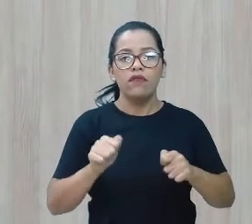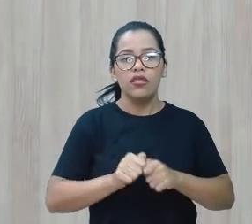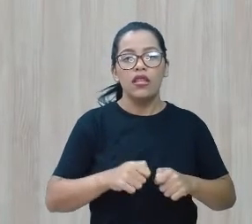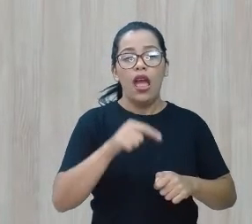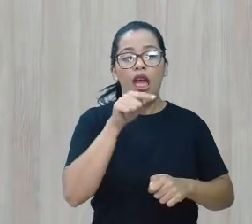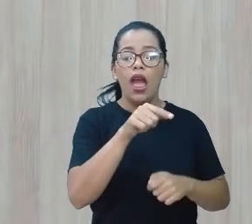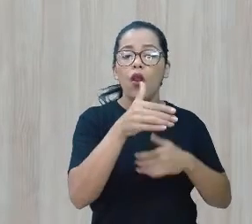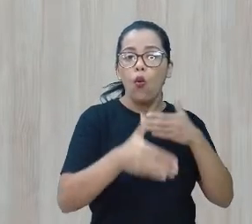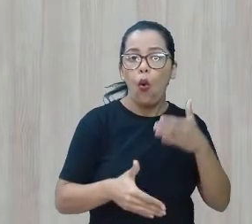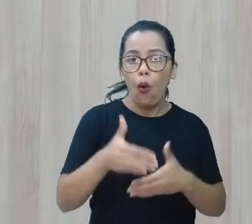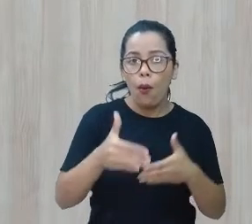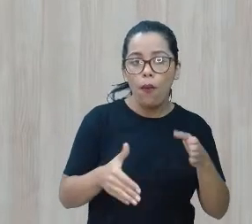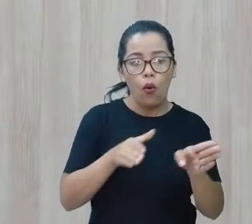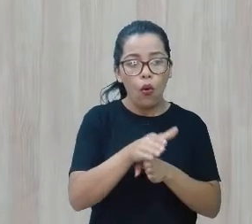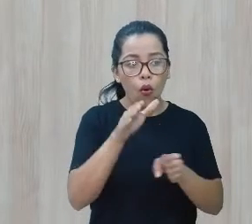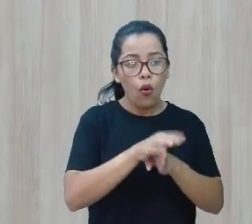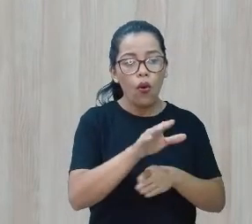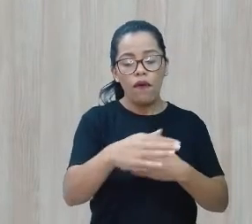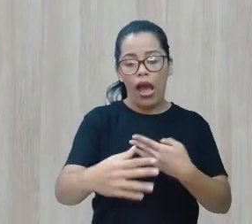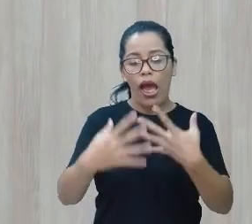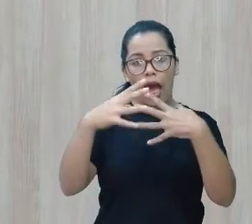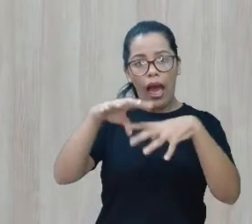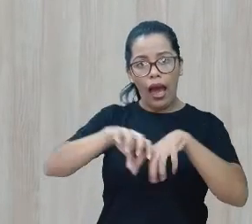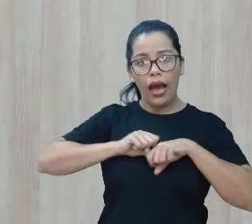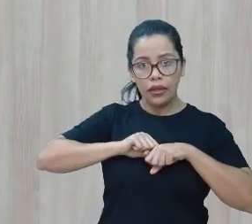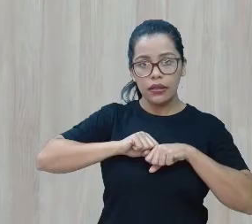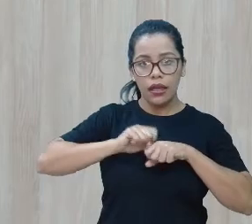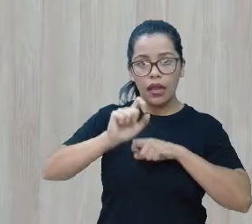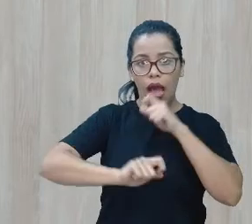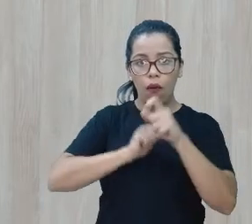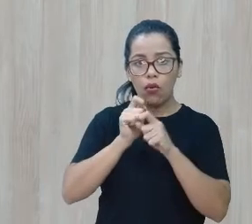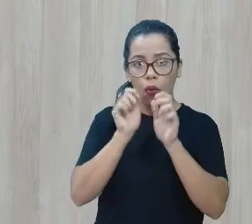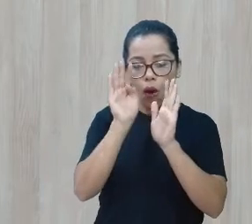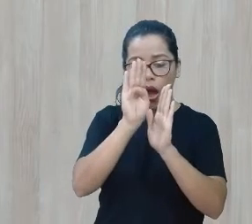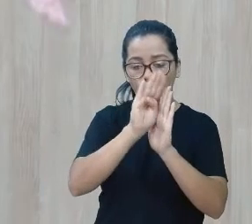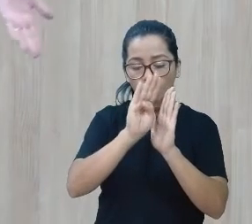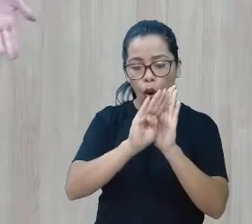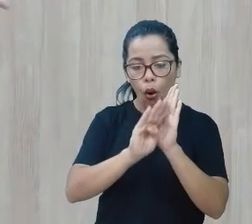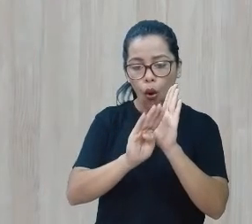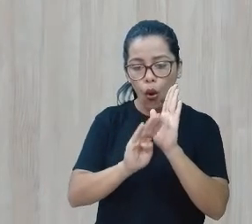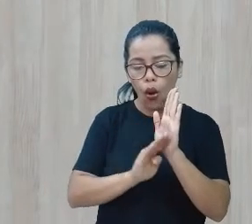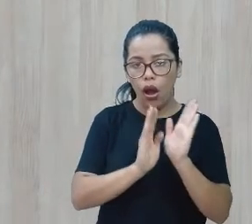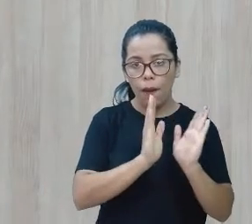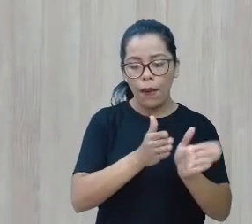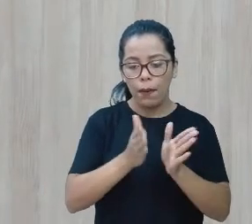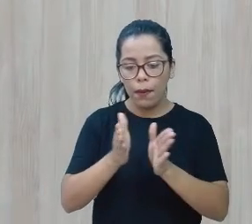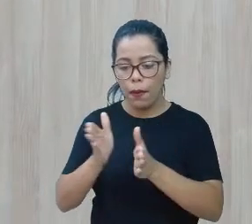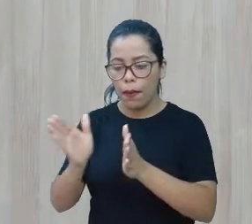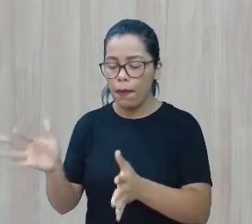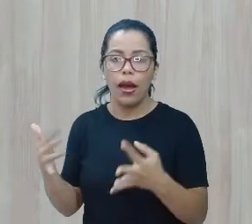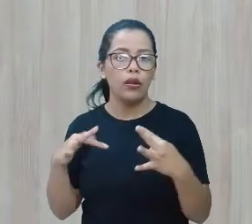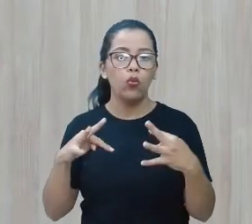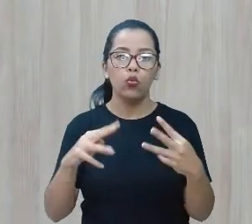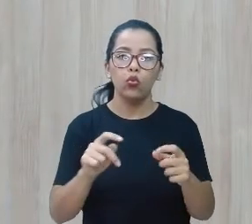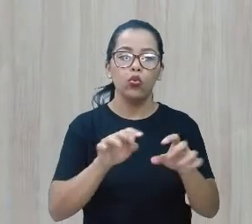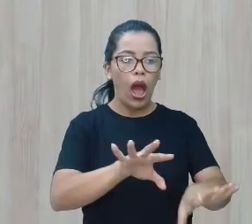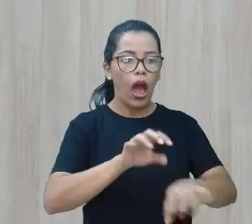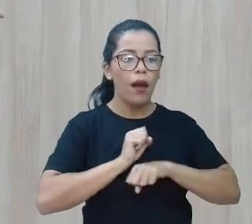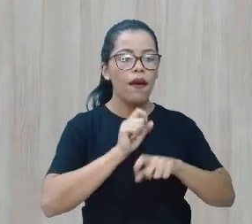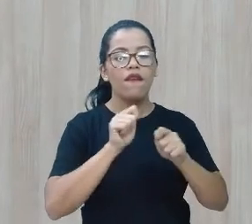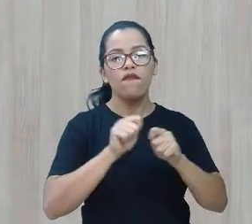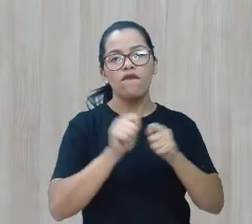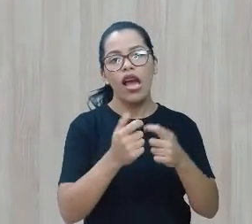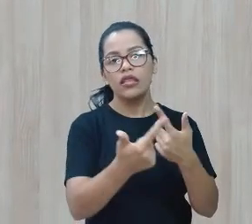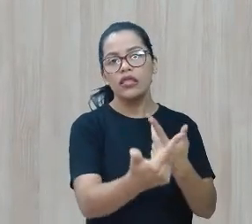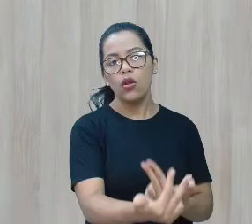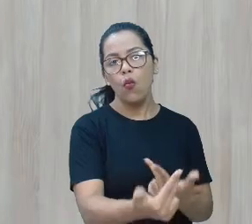de um comando. E se você não der o comando certo, ele vai tentar executar aquilo do jeito que der, como o Will tentou fazer ali com as instruções